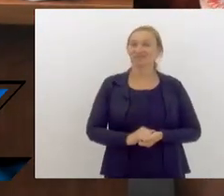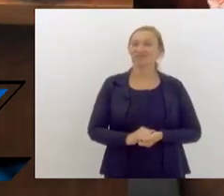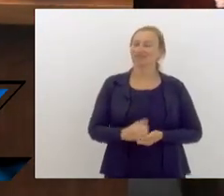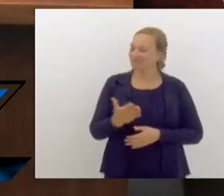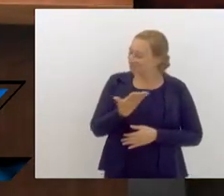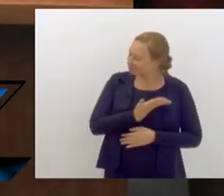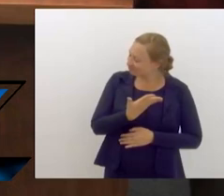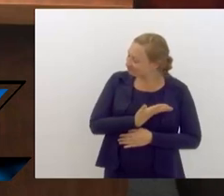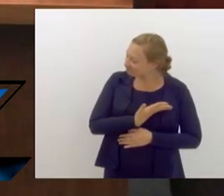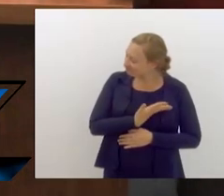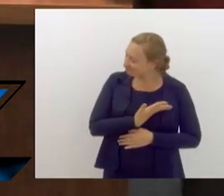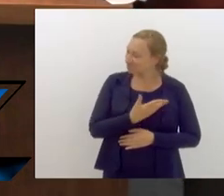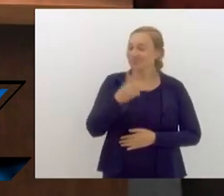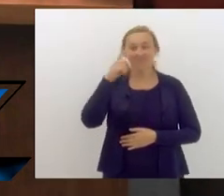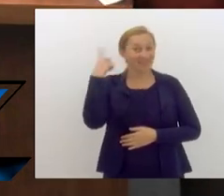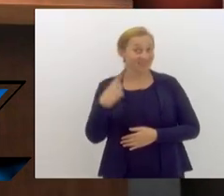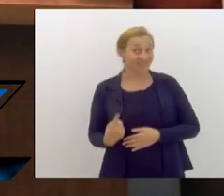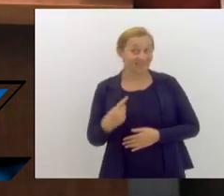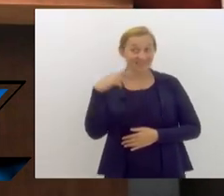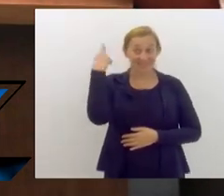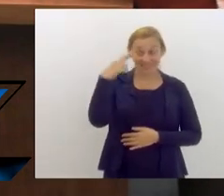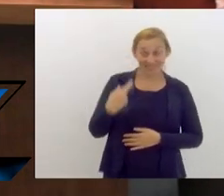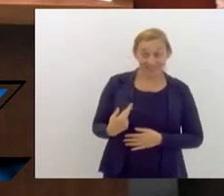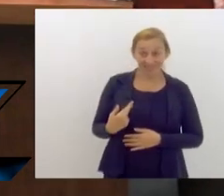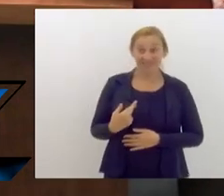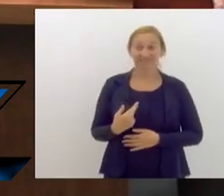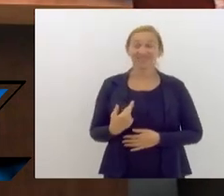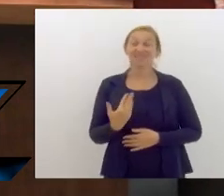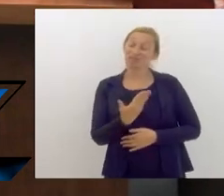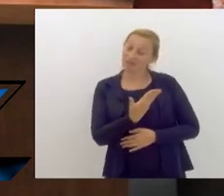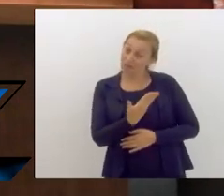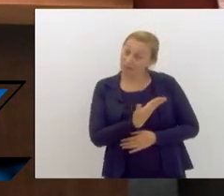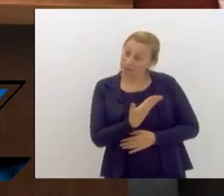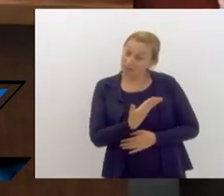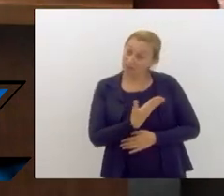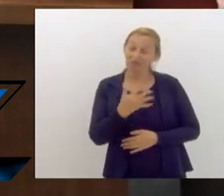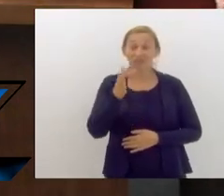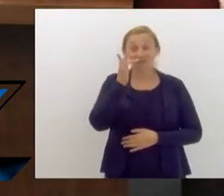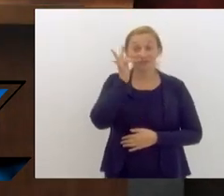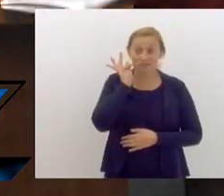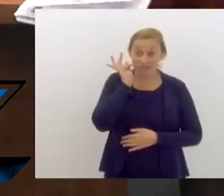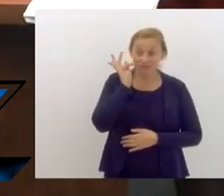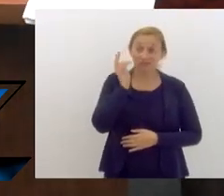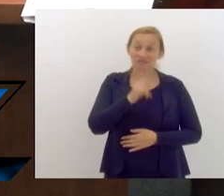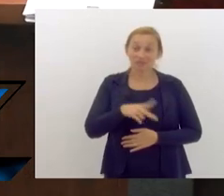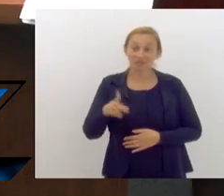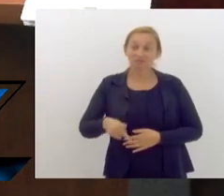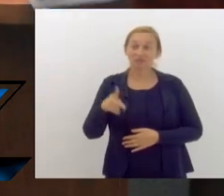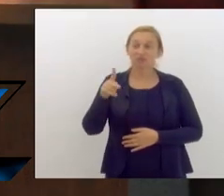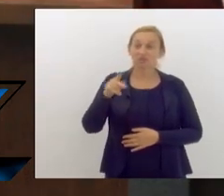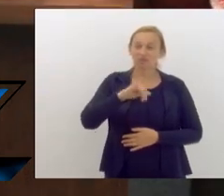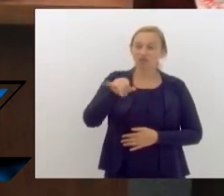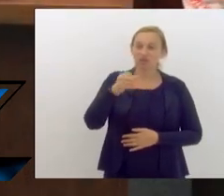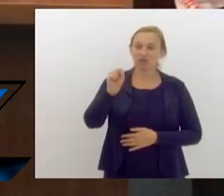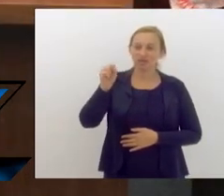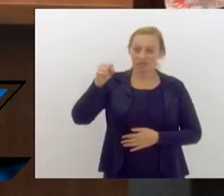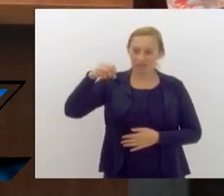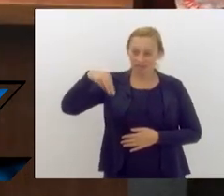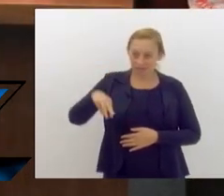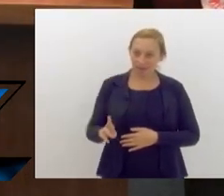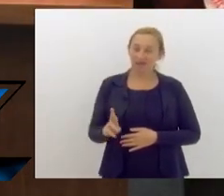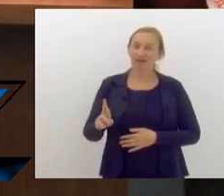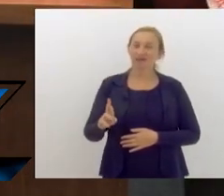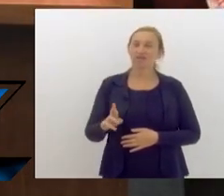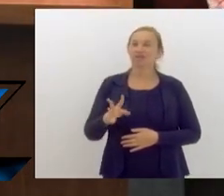minhas companheiras Dani Monteiro Renata Souza aos meus companheiros Flávio serafini Professor José Mar por terem me reconhecido